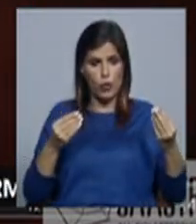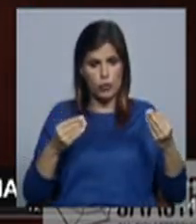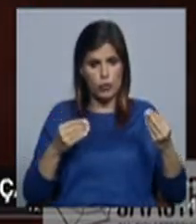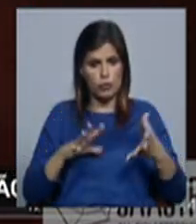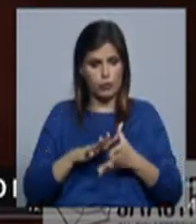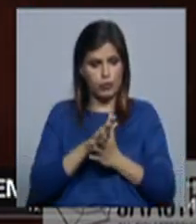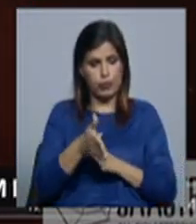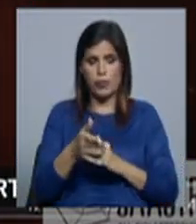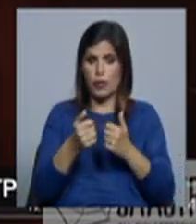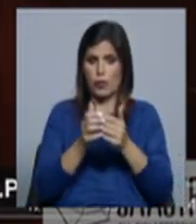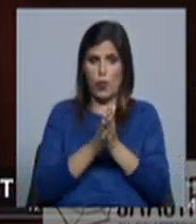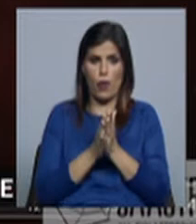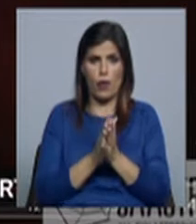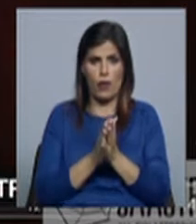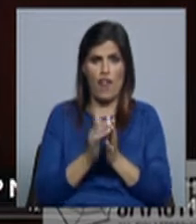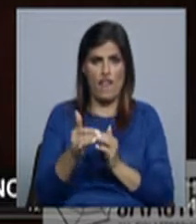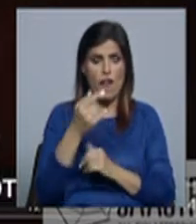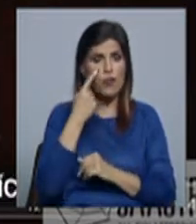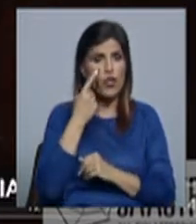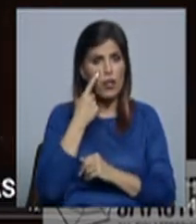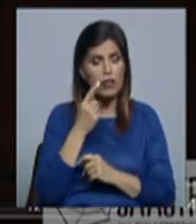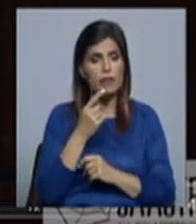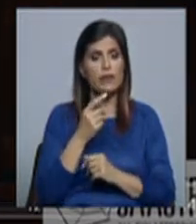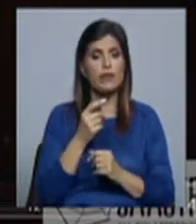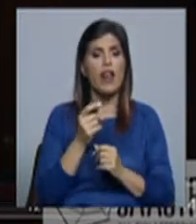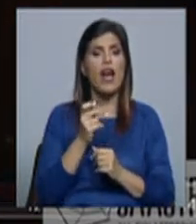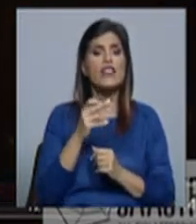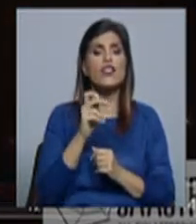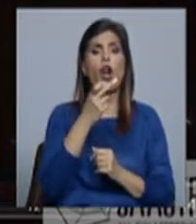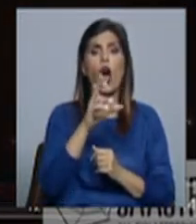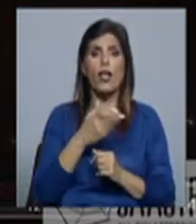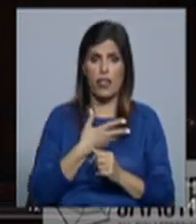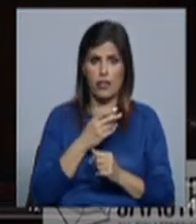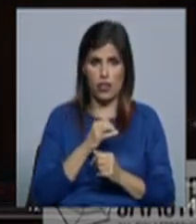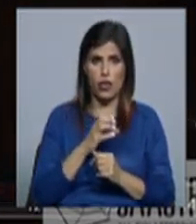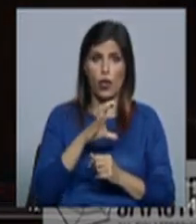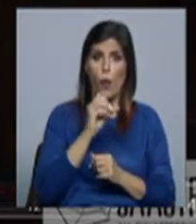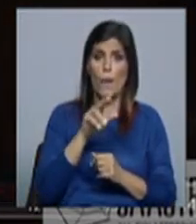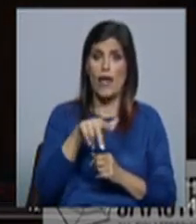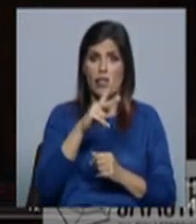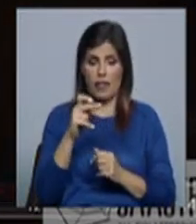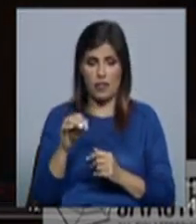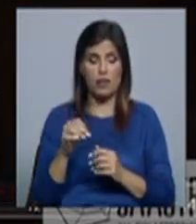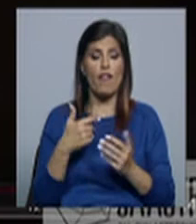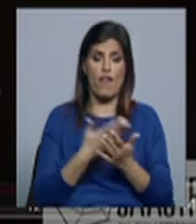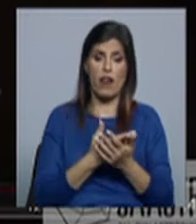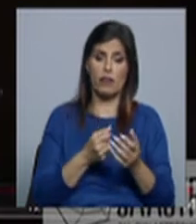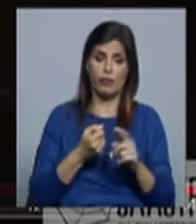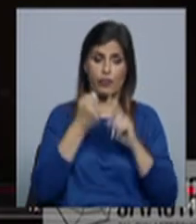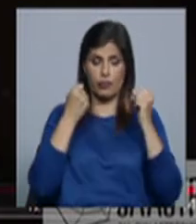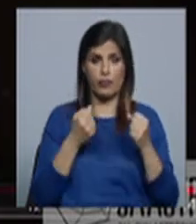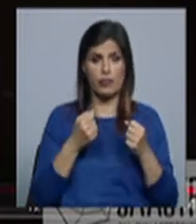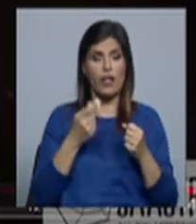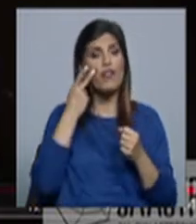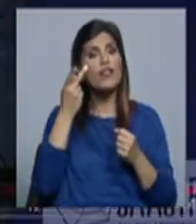mais alguma coisa. Vamos ter ali muitos asteroides e cometas que vão chocar com a anã branca na fase final da vida da estrela como é o